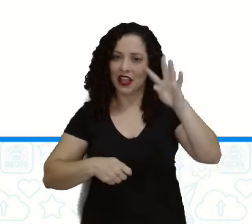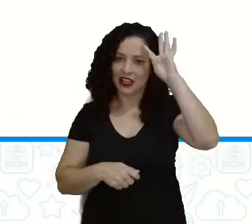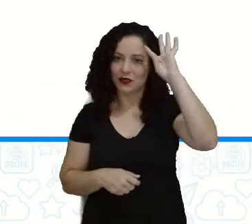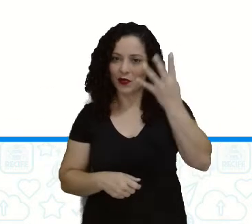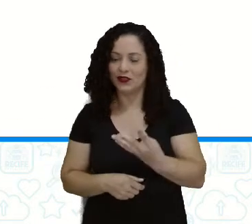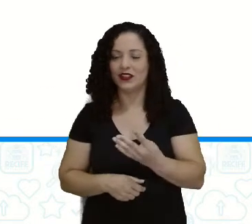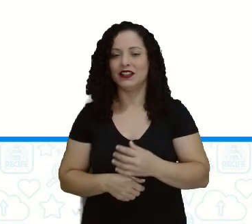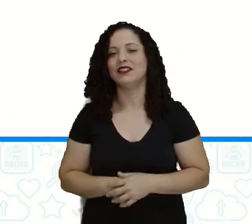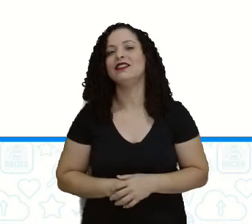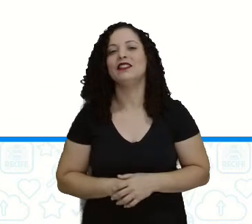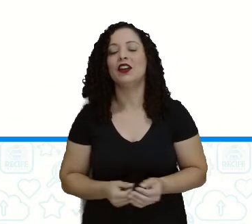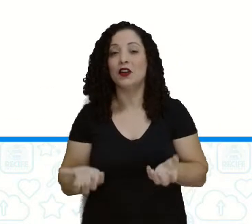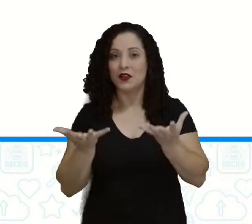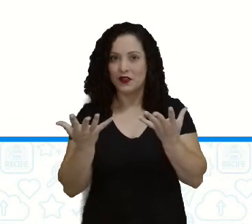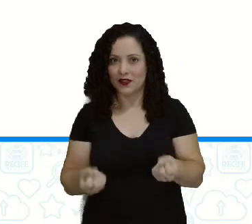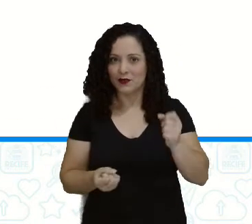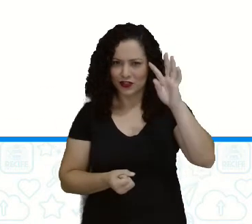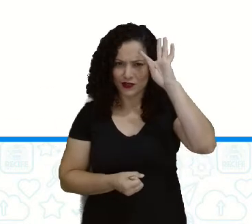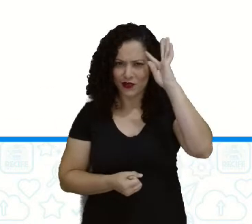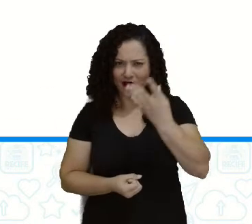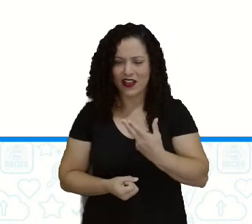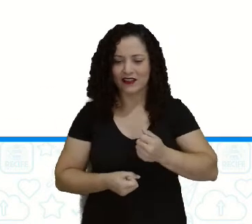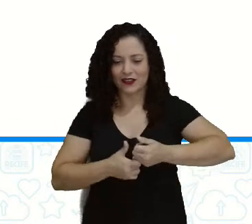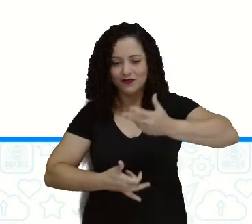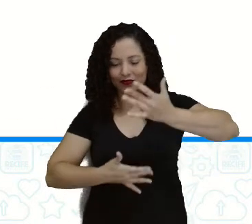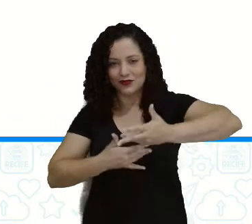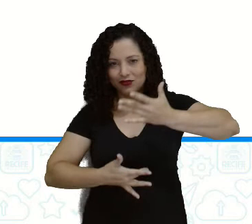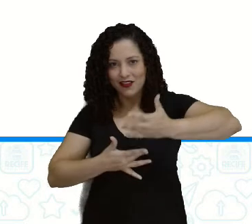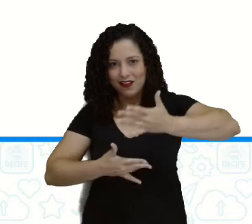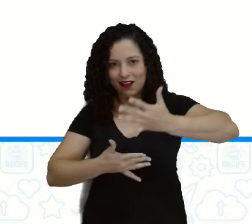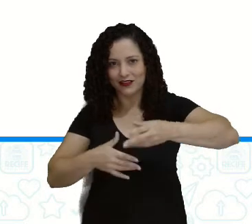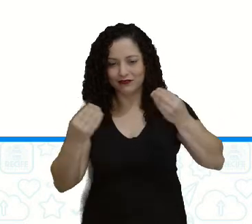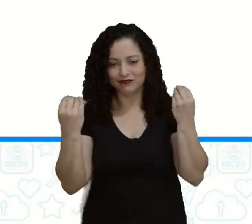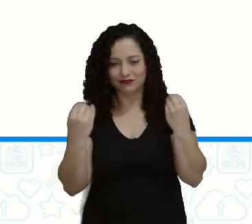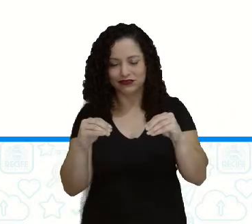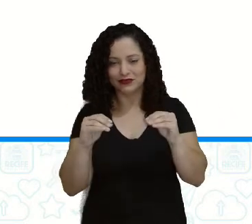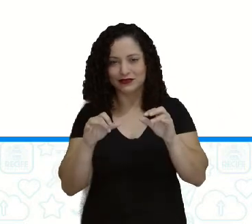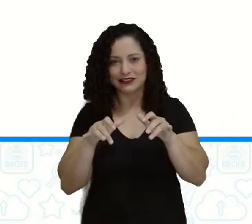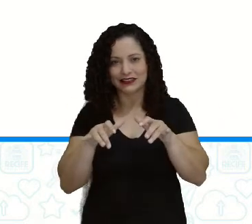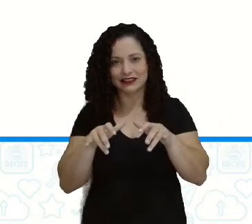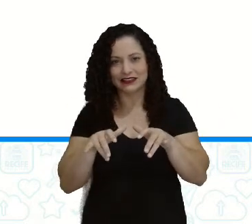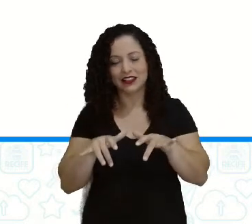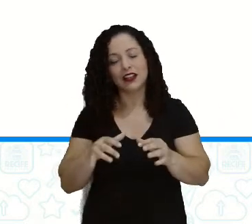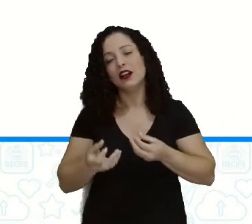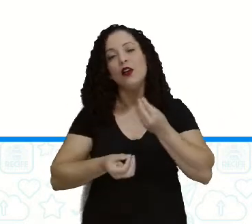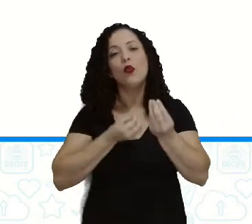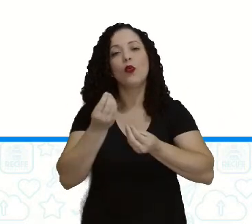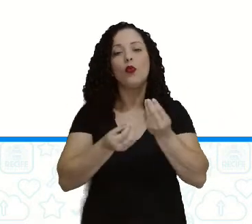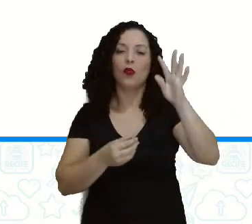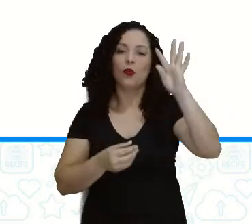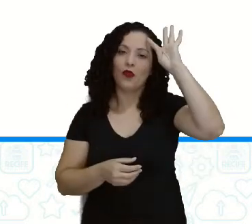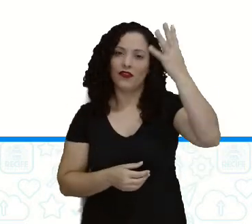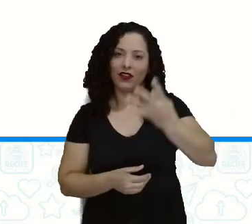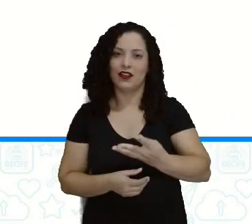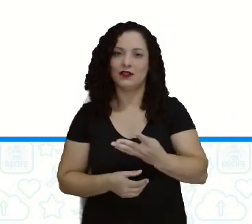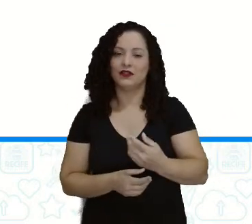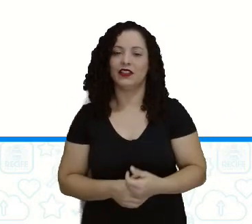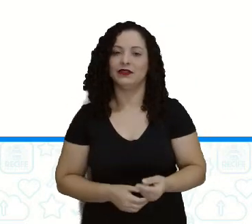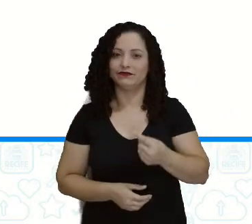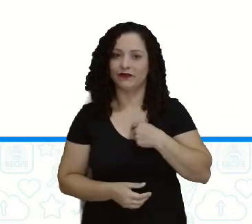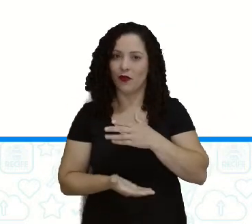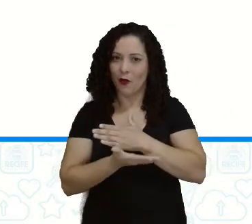Então, vão resolvendo aí, coloca no chat como você vai resolver, que eu vou começar